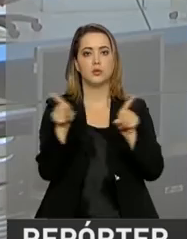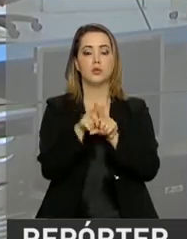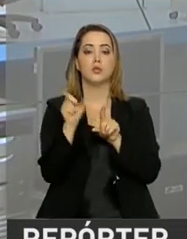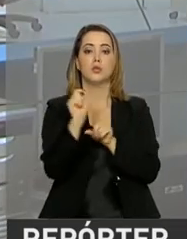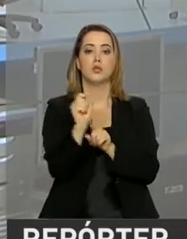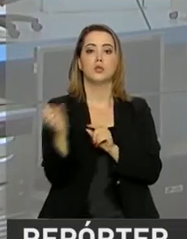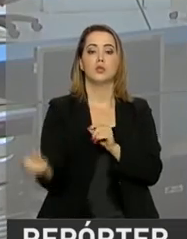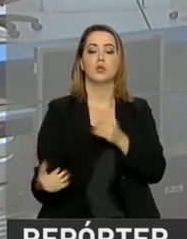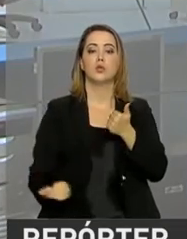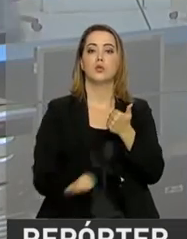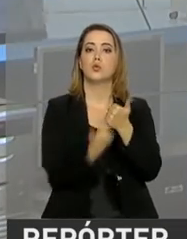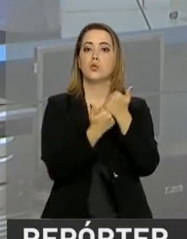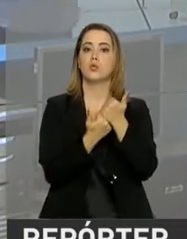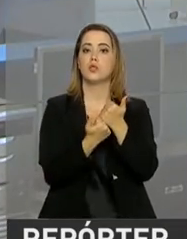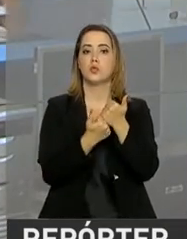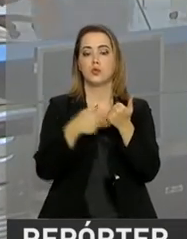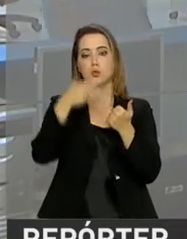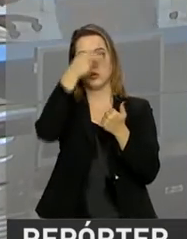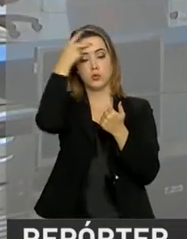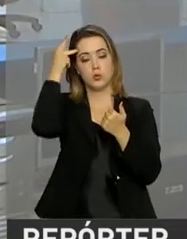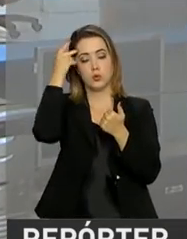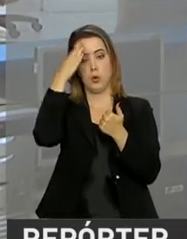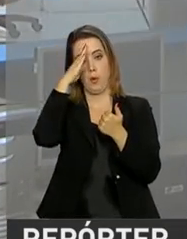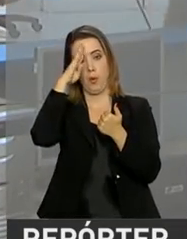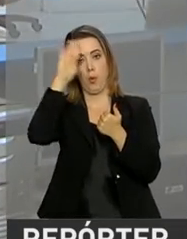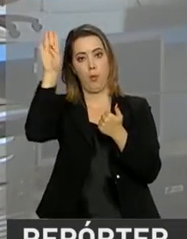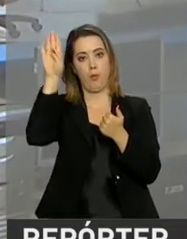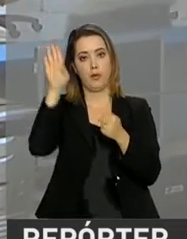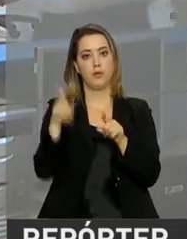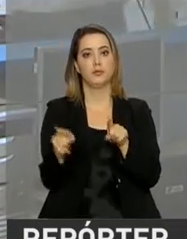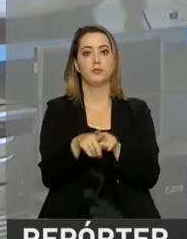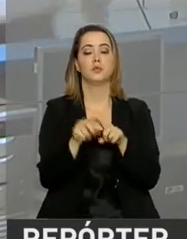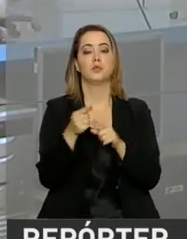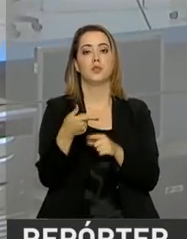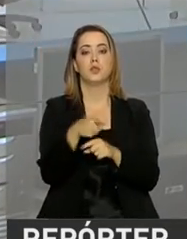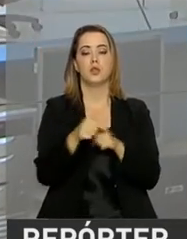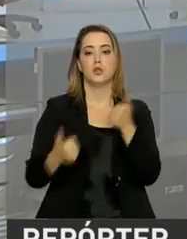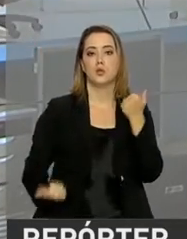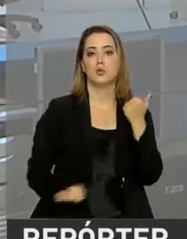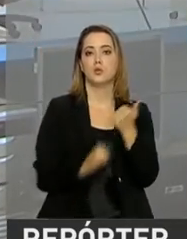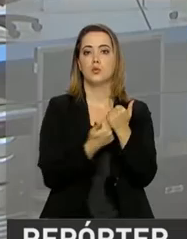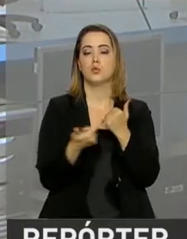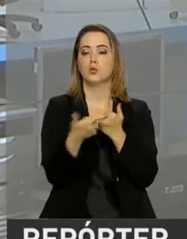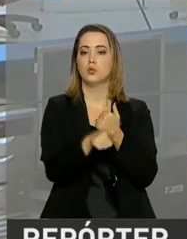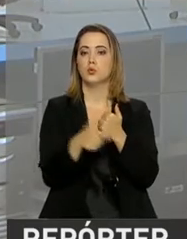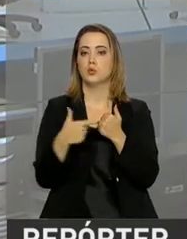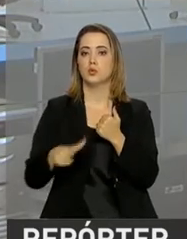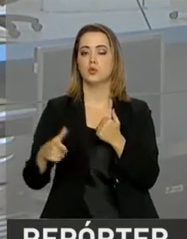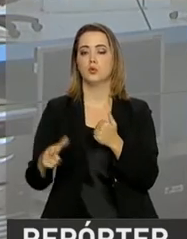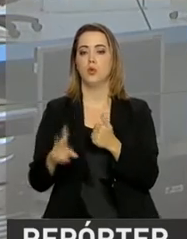cubanos e preencher vagas abertas depois que outros médicos deixaram o programa